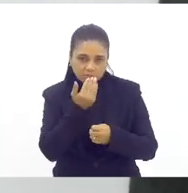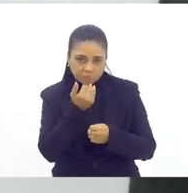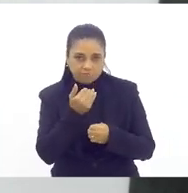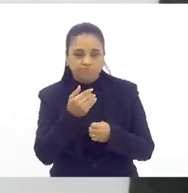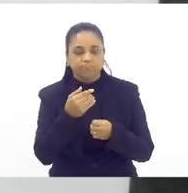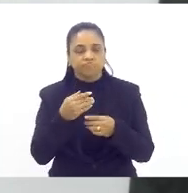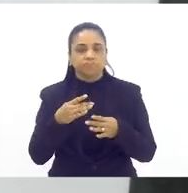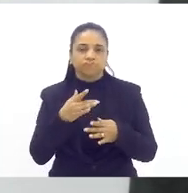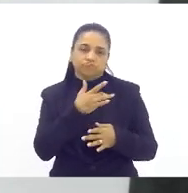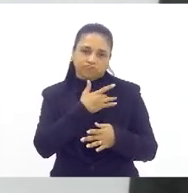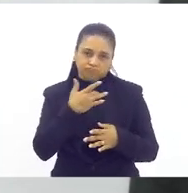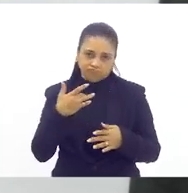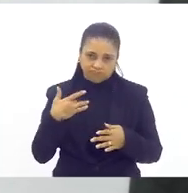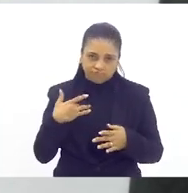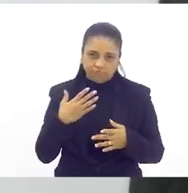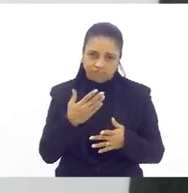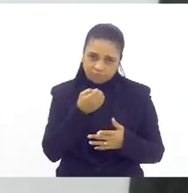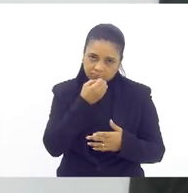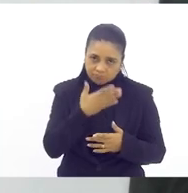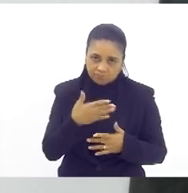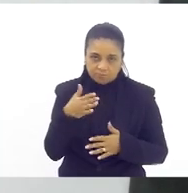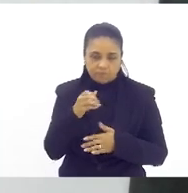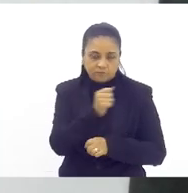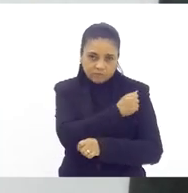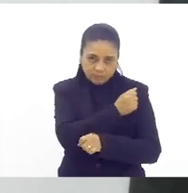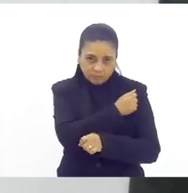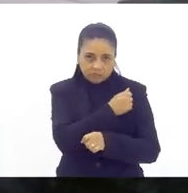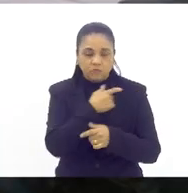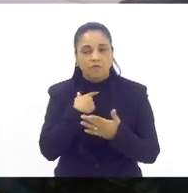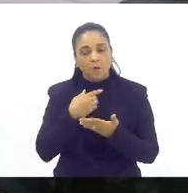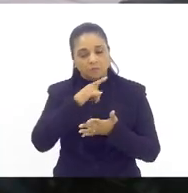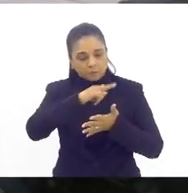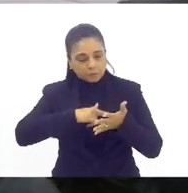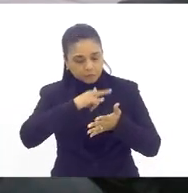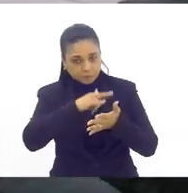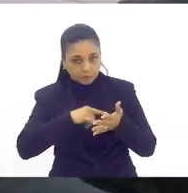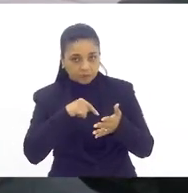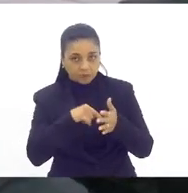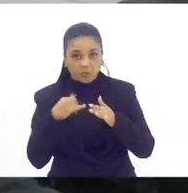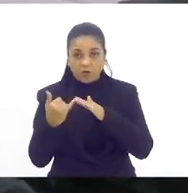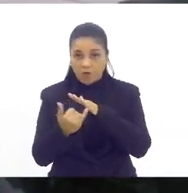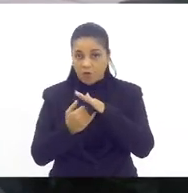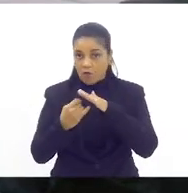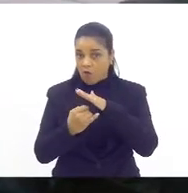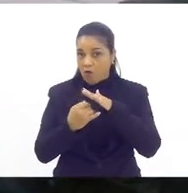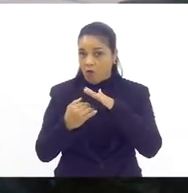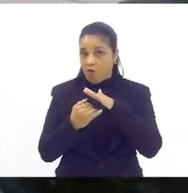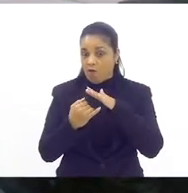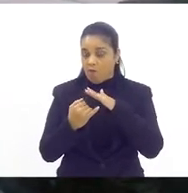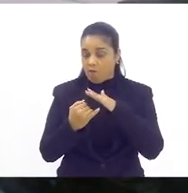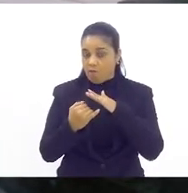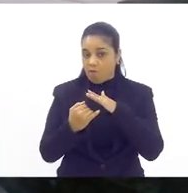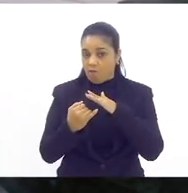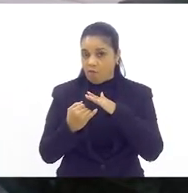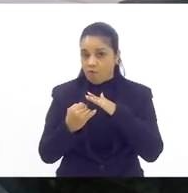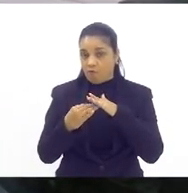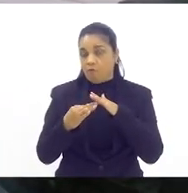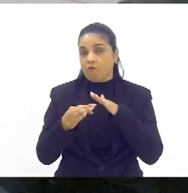para os seus estudantes então também queria alertar nós vamos fazer uma notificação formar uma Faetec colocando como essa nova legislação traz